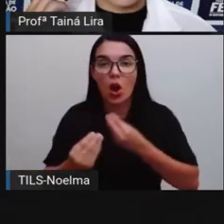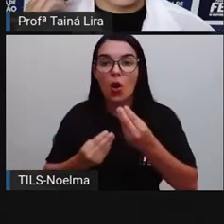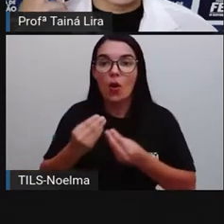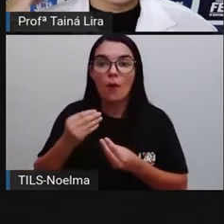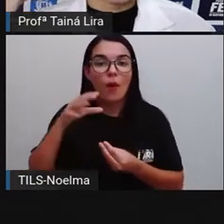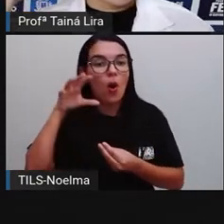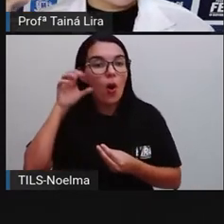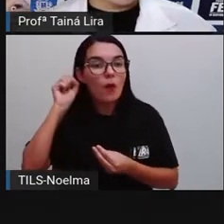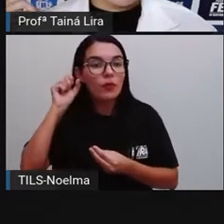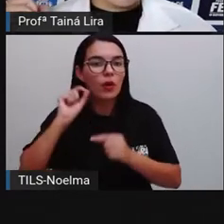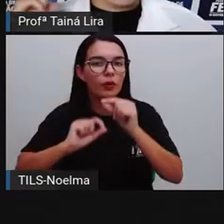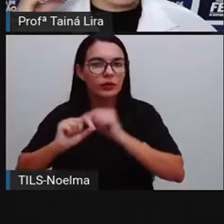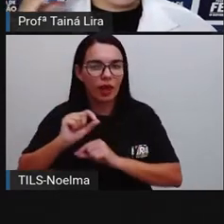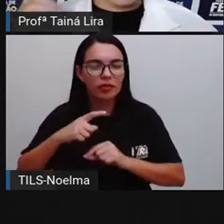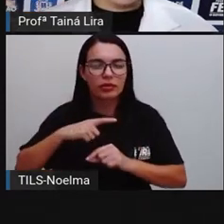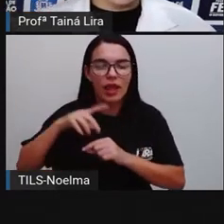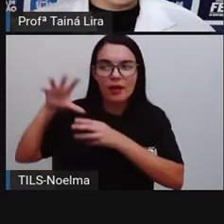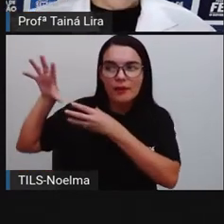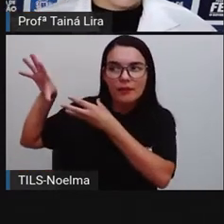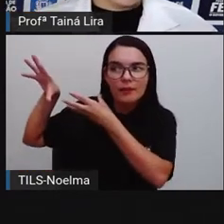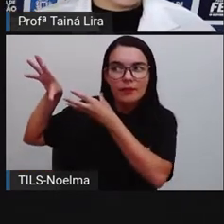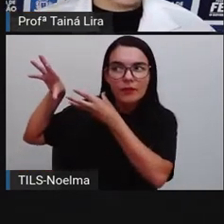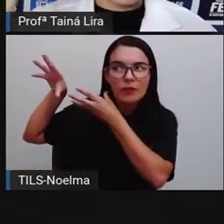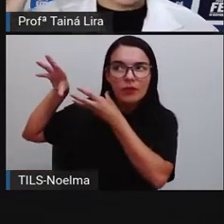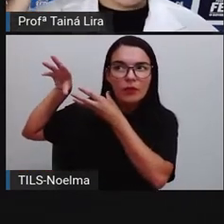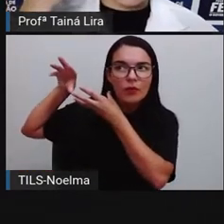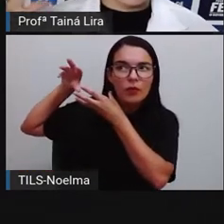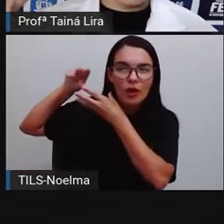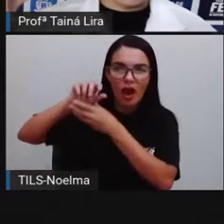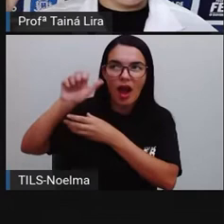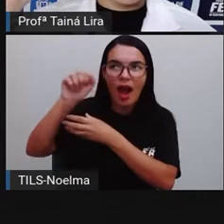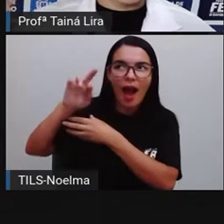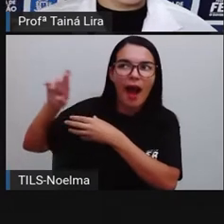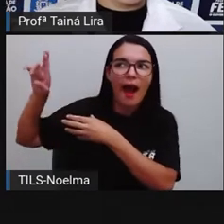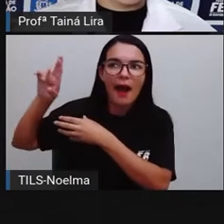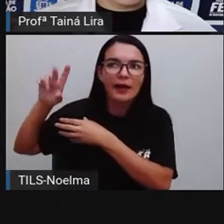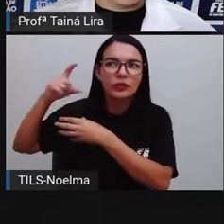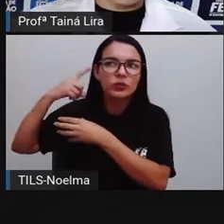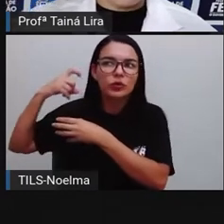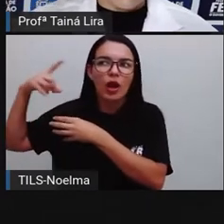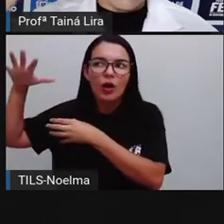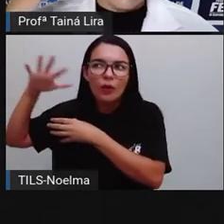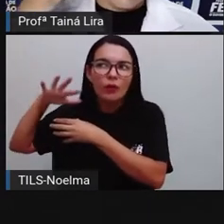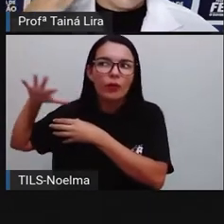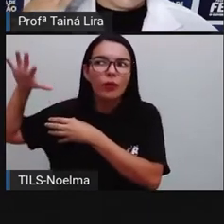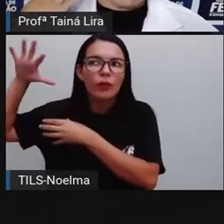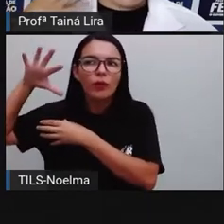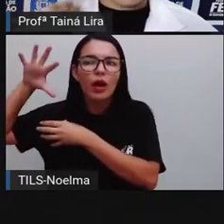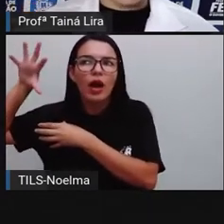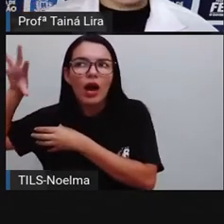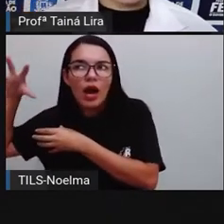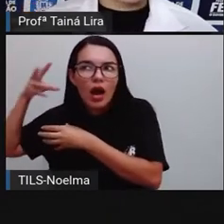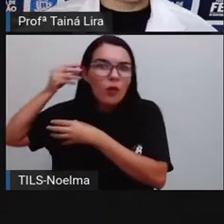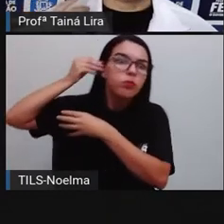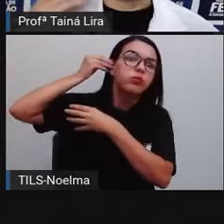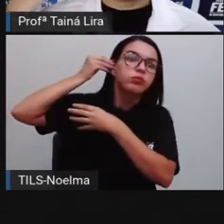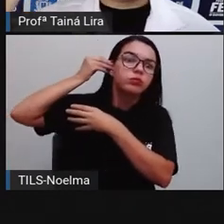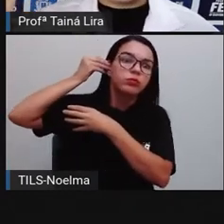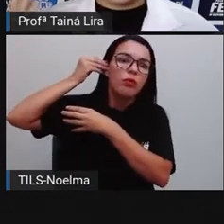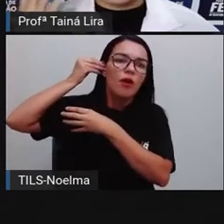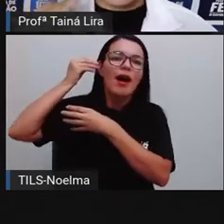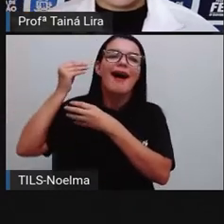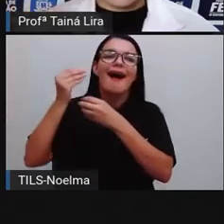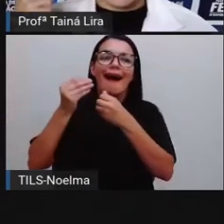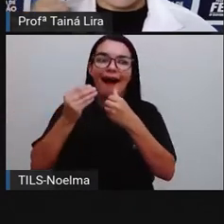a nossa orelha vai captar o som no ar Então são tá aqui no ar e a nossa orelha ó vai captar esse som